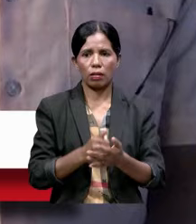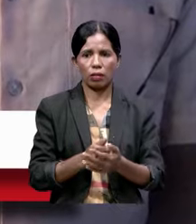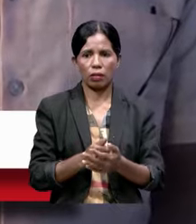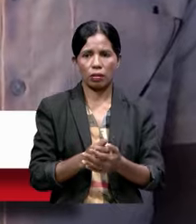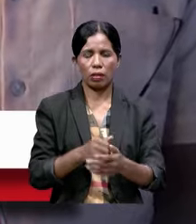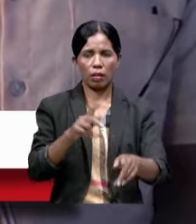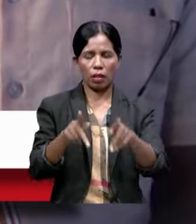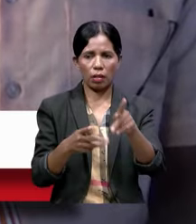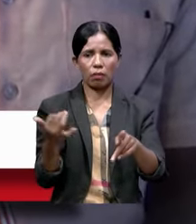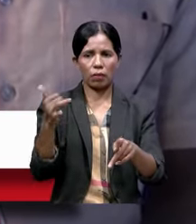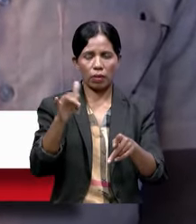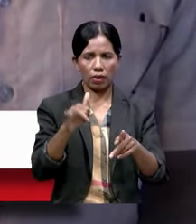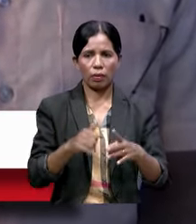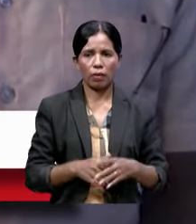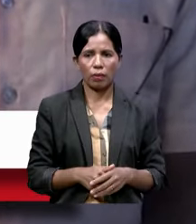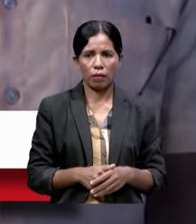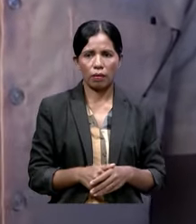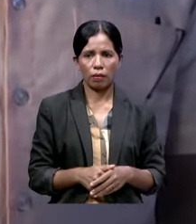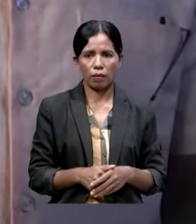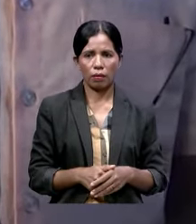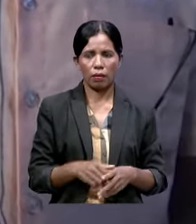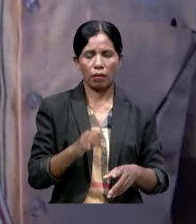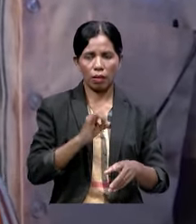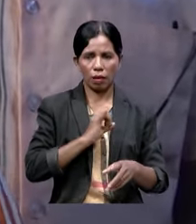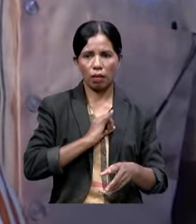Comprador ne. Repere. Ao mak